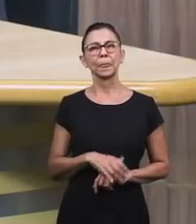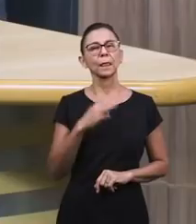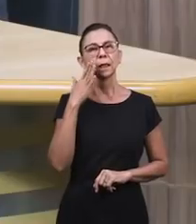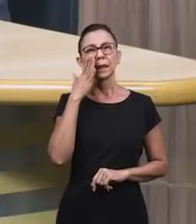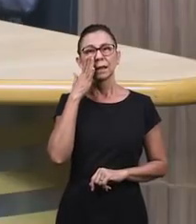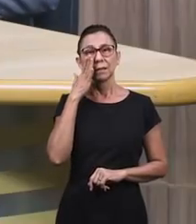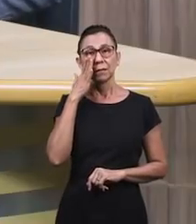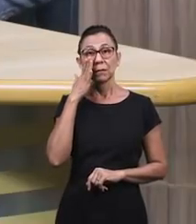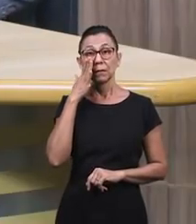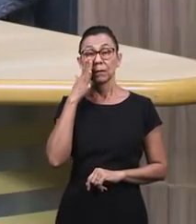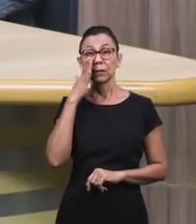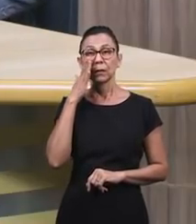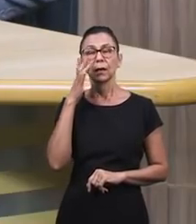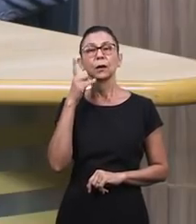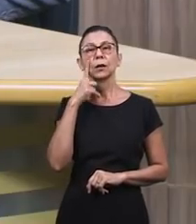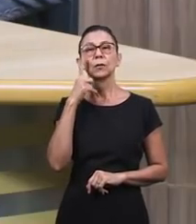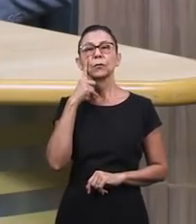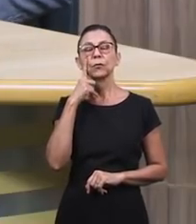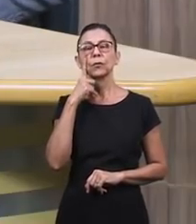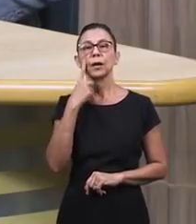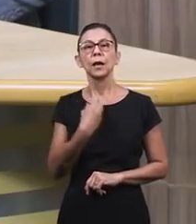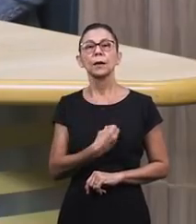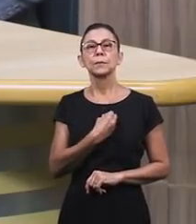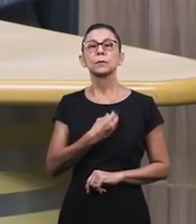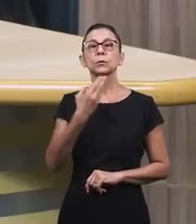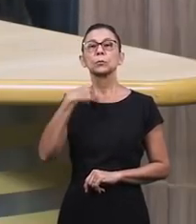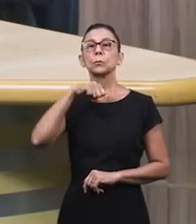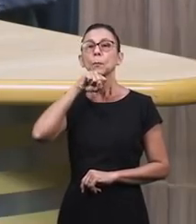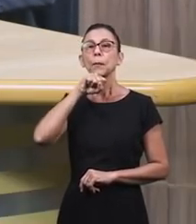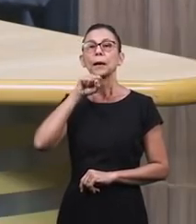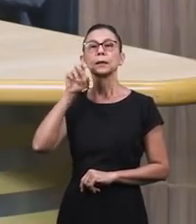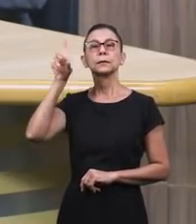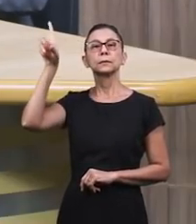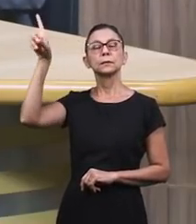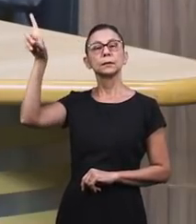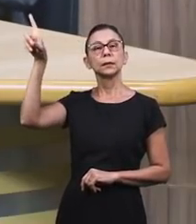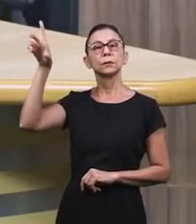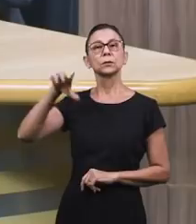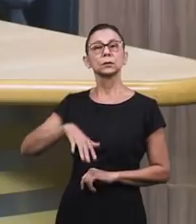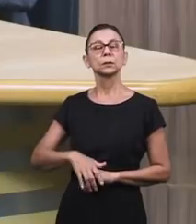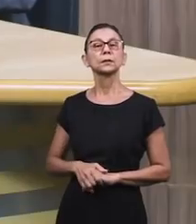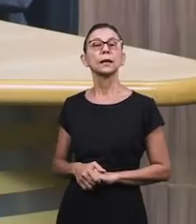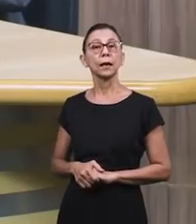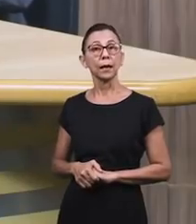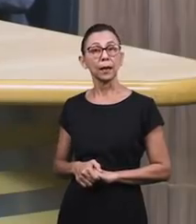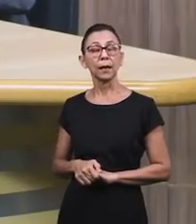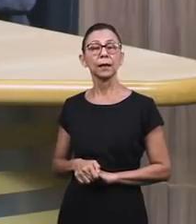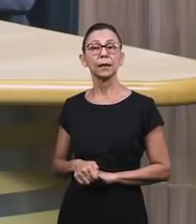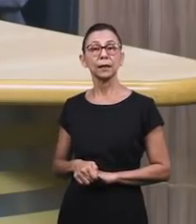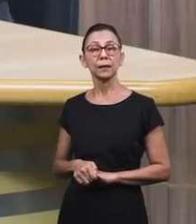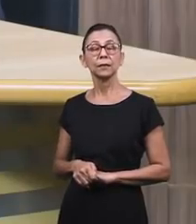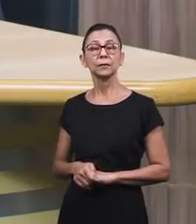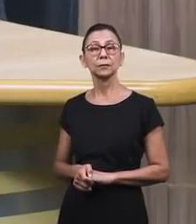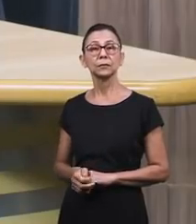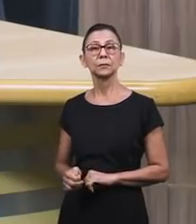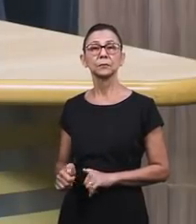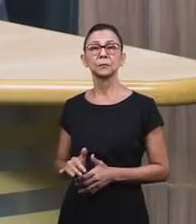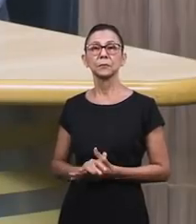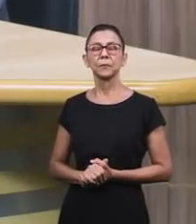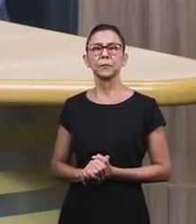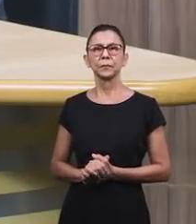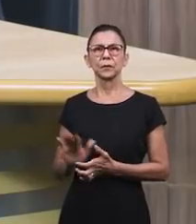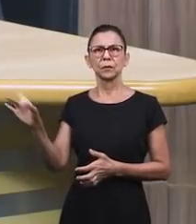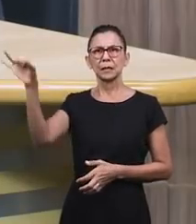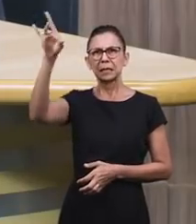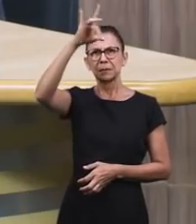Espírito Santo, agora nós vemos a presença do Pai, que também se destaca ali. Diz assim, mas ele, estando cheio do Espírito Santo e fixando